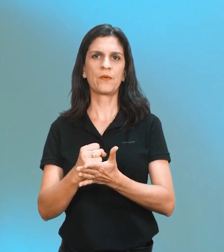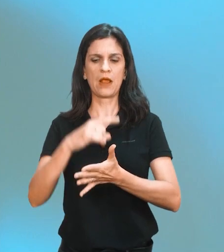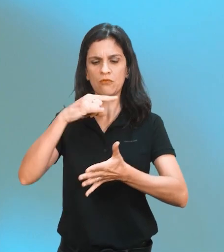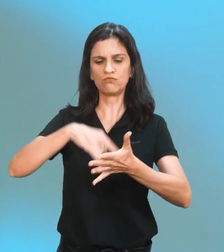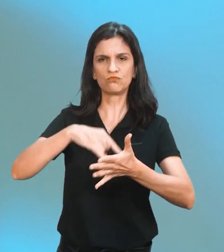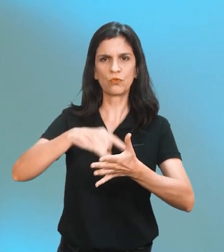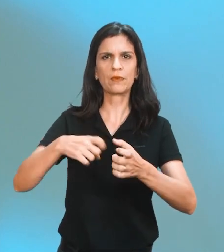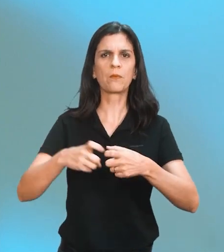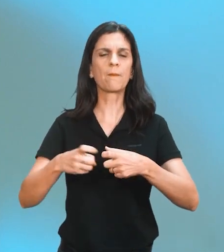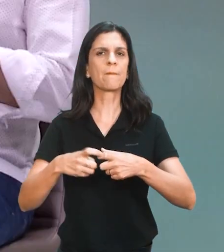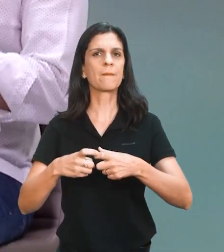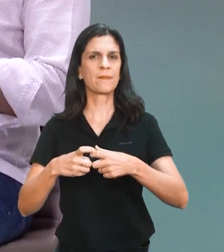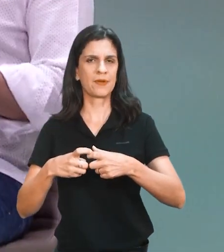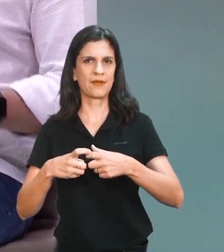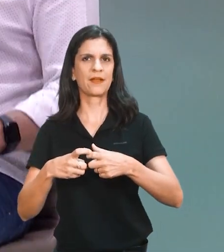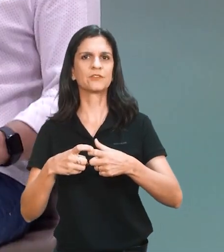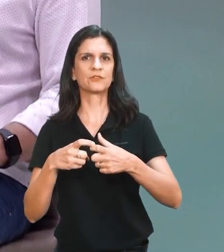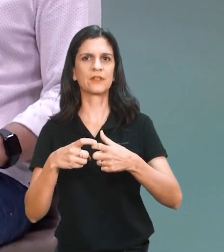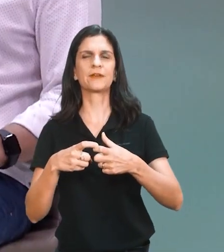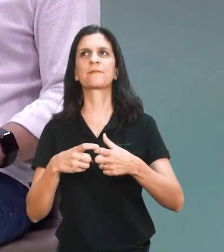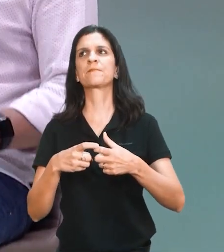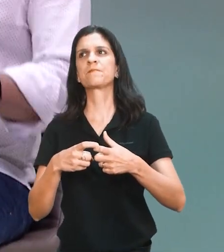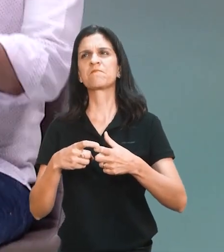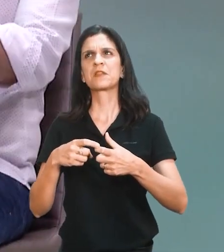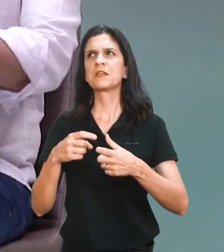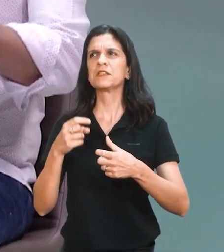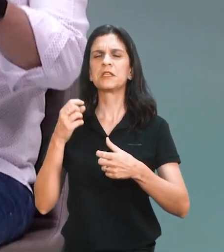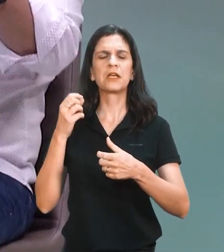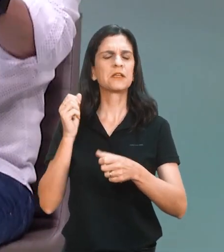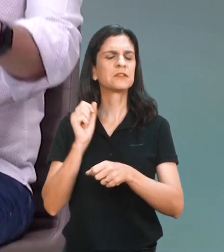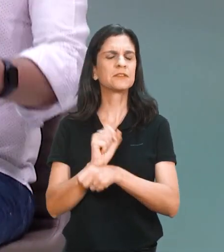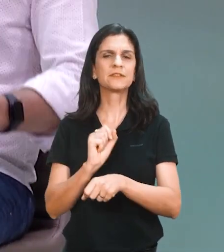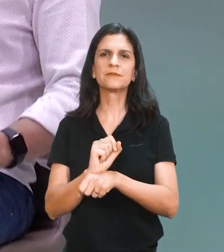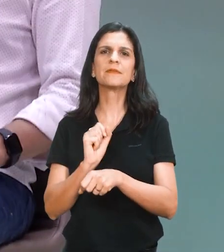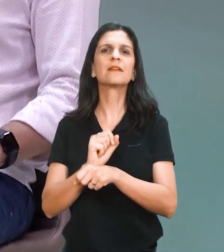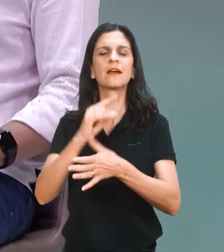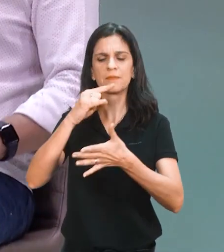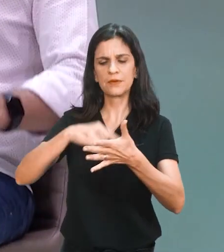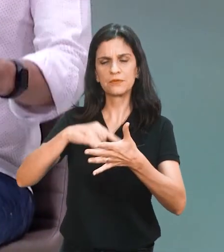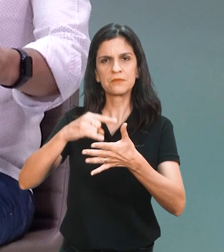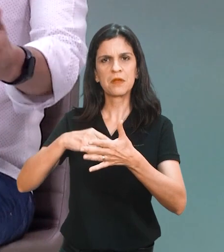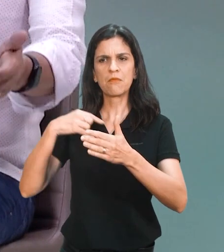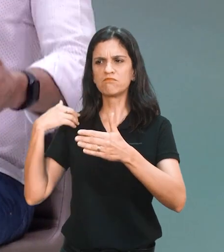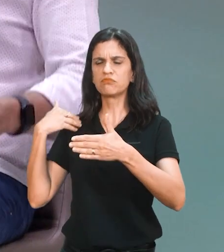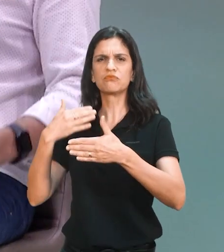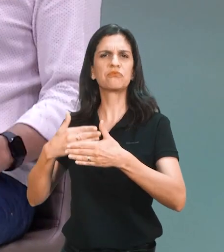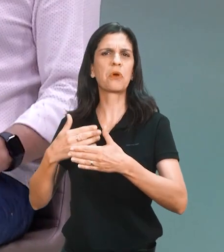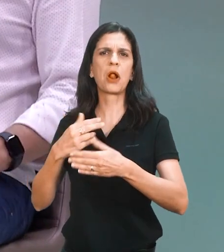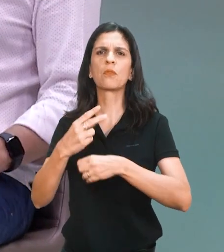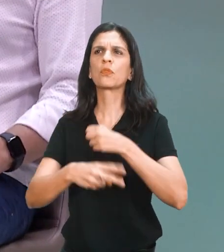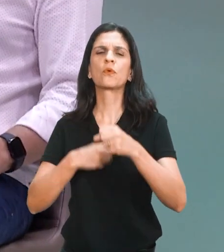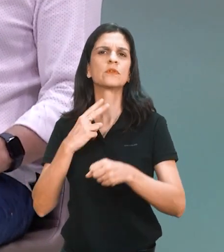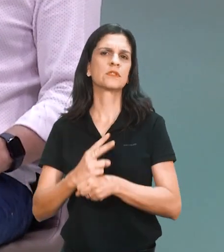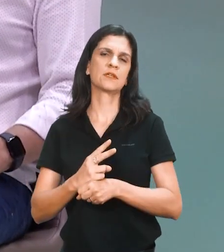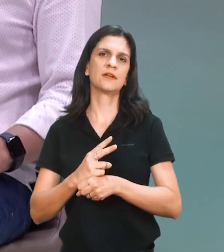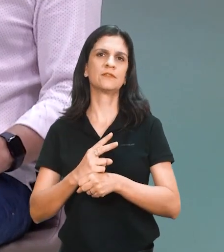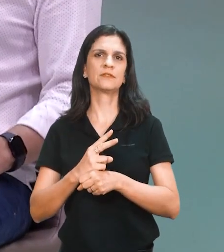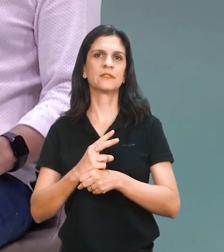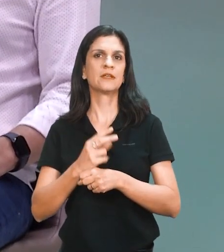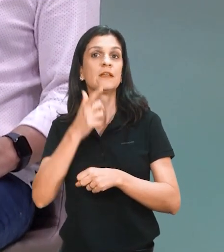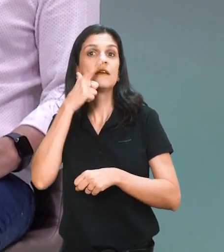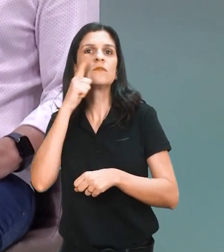pedindo apoio para que eles consigam. Às vezes é um exame que eles não conseguem, estão às vezes na fila há 1 ano, 2 anos, e não